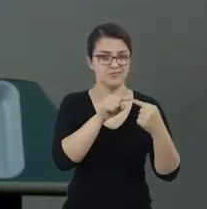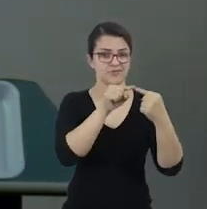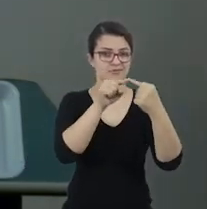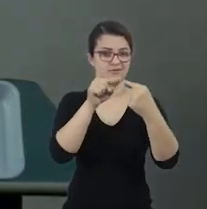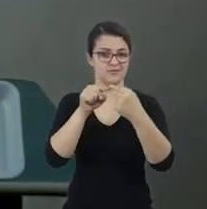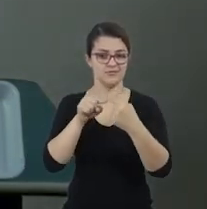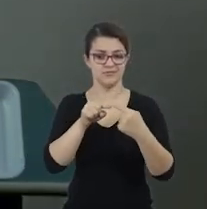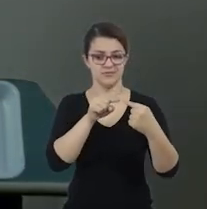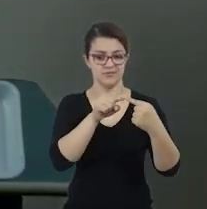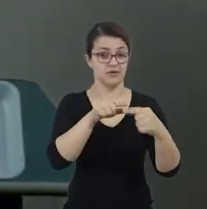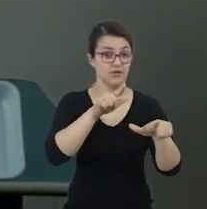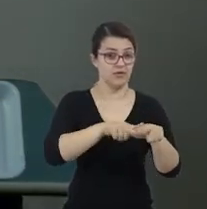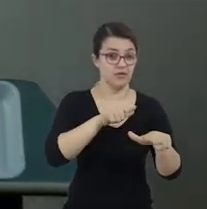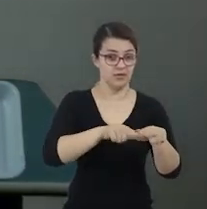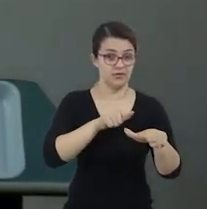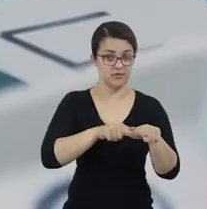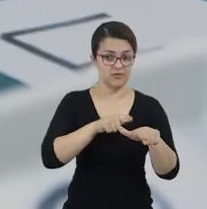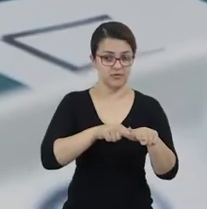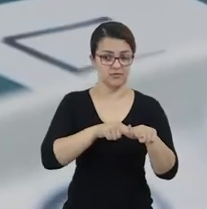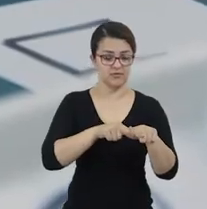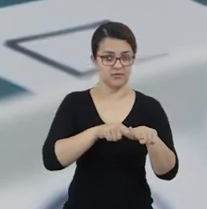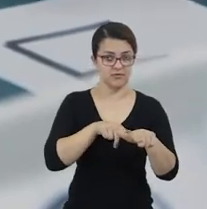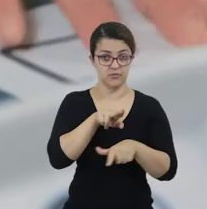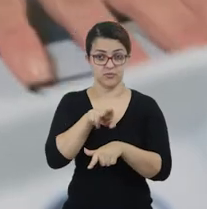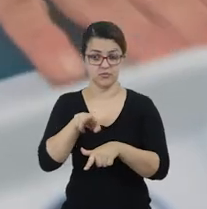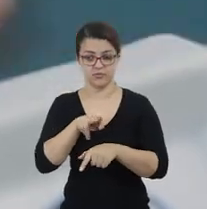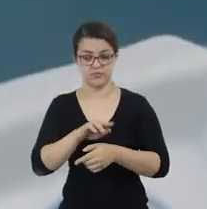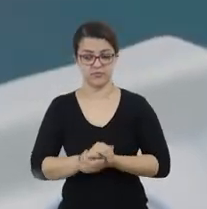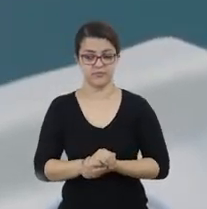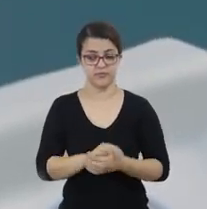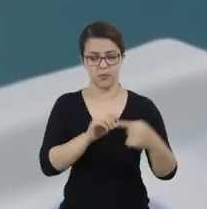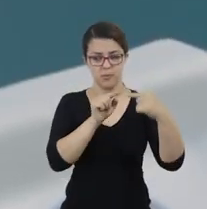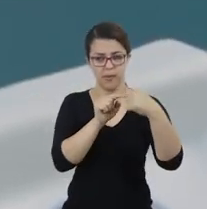dos desenhos e as letras.